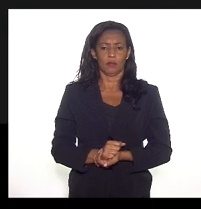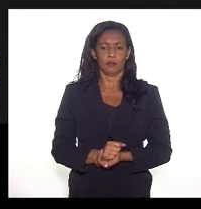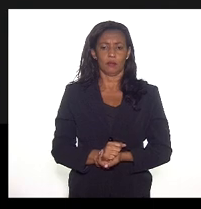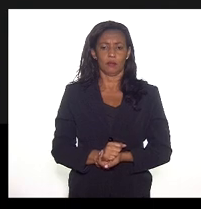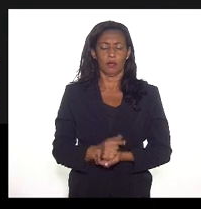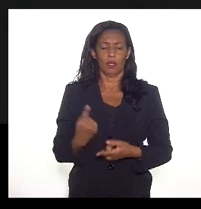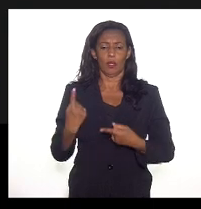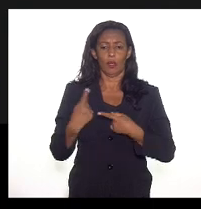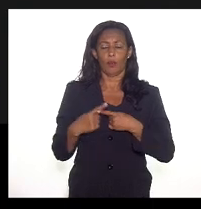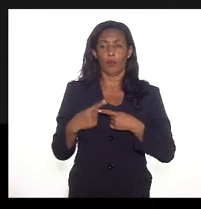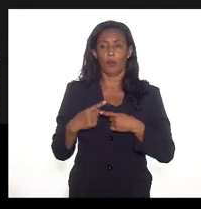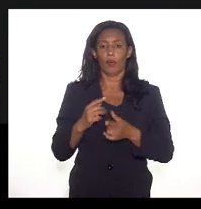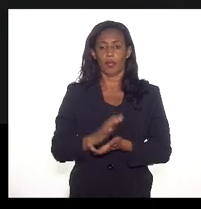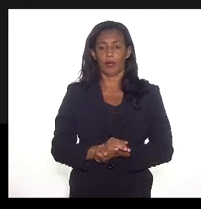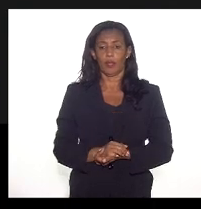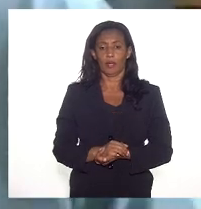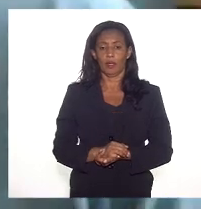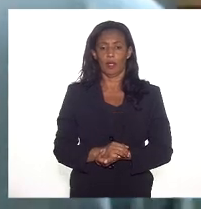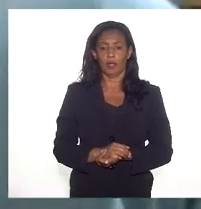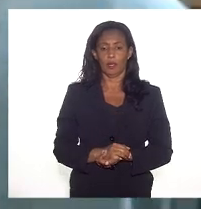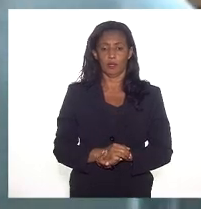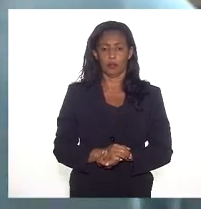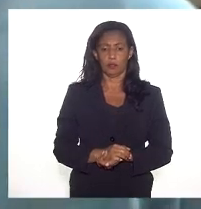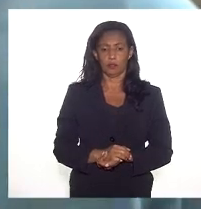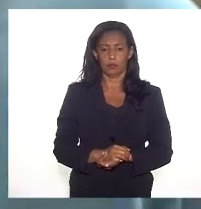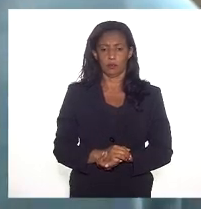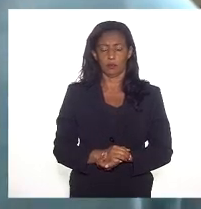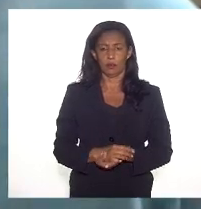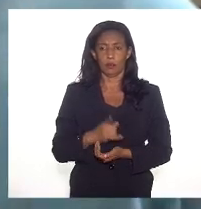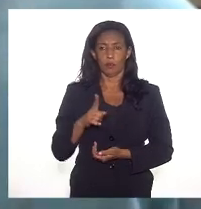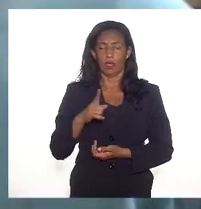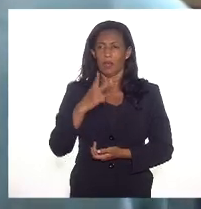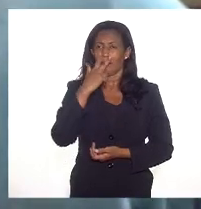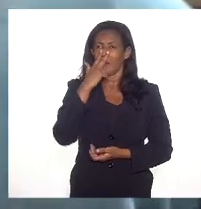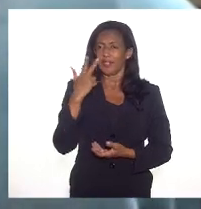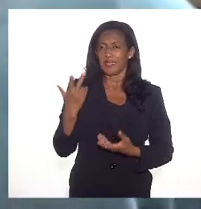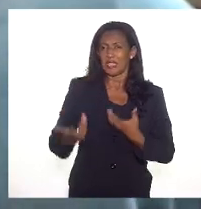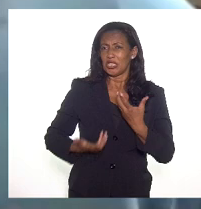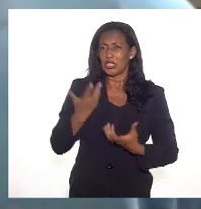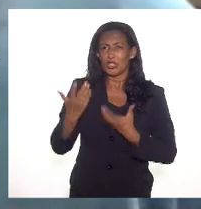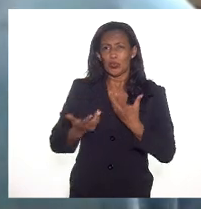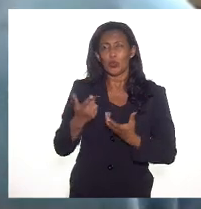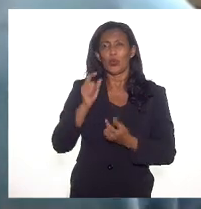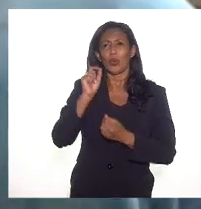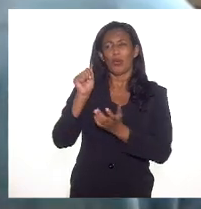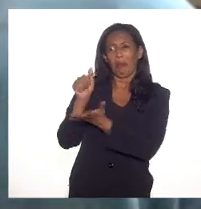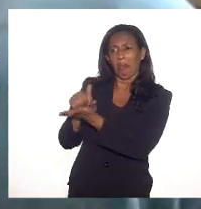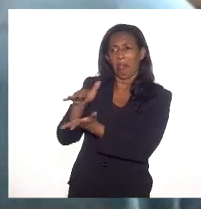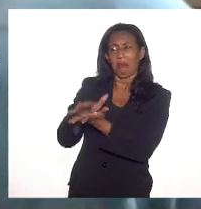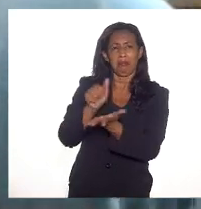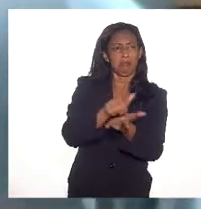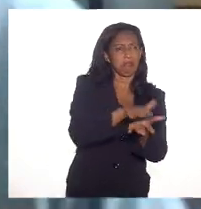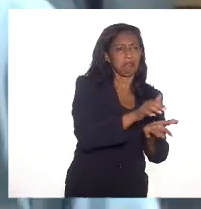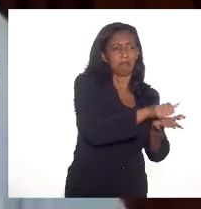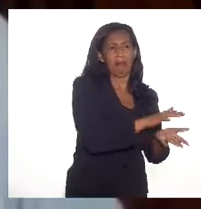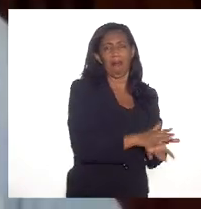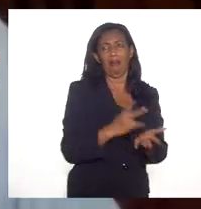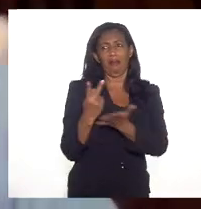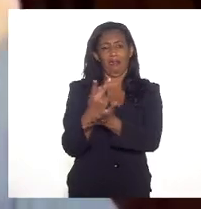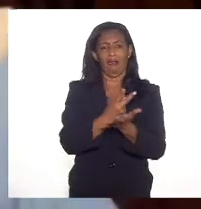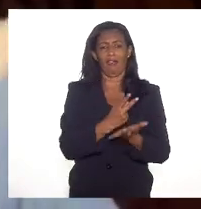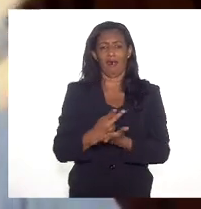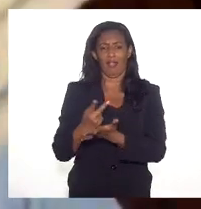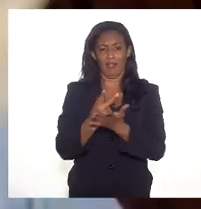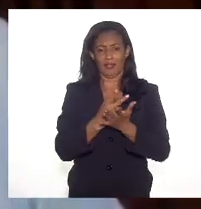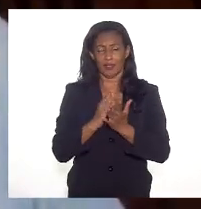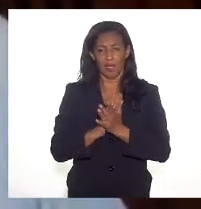Restringe, no fundo, estimula a impunidade. Claro, o Luiz Paulo tem razão, vai ver o que é uma coisa ou outra. Eu não vou nem